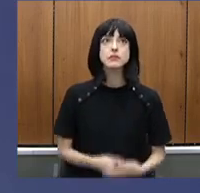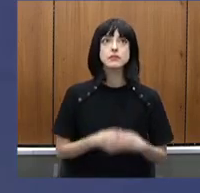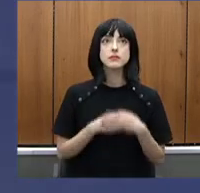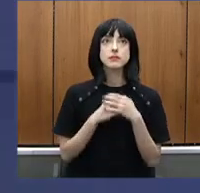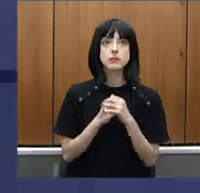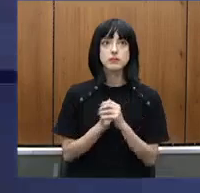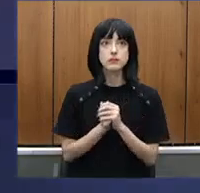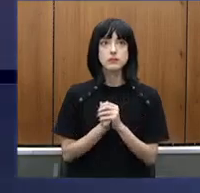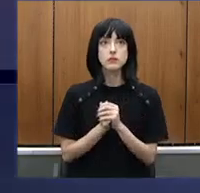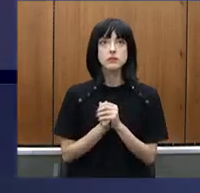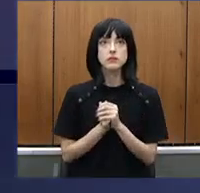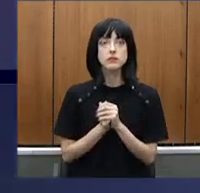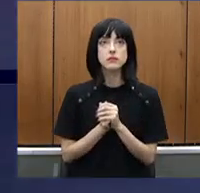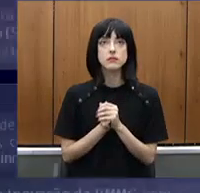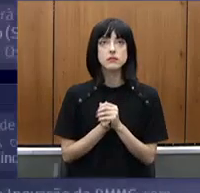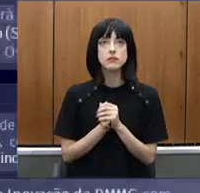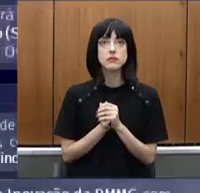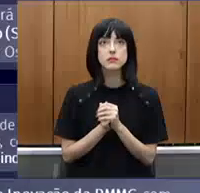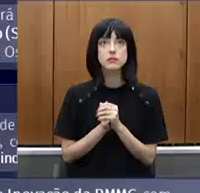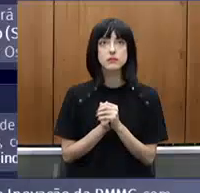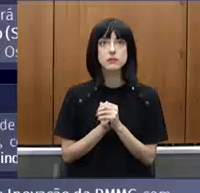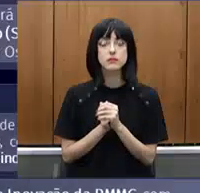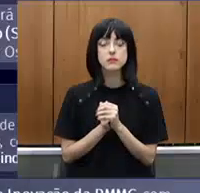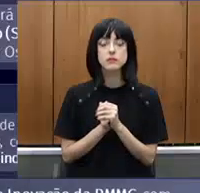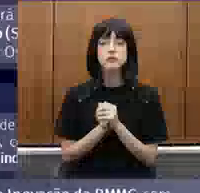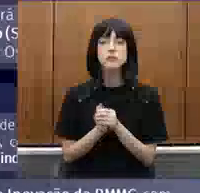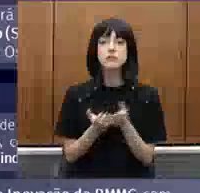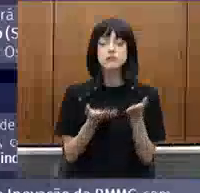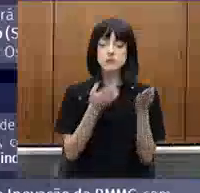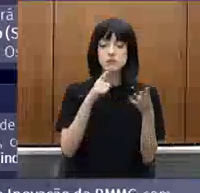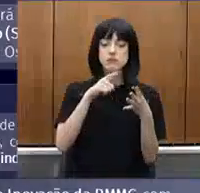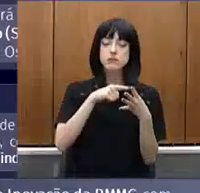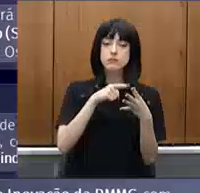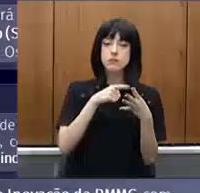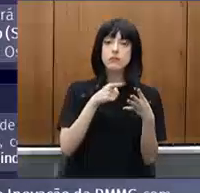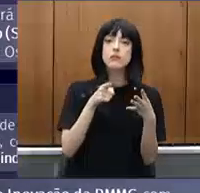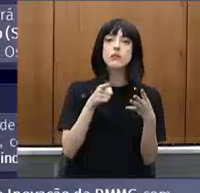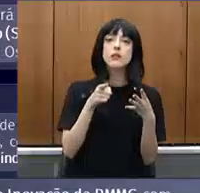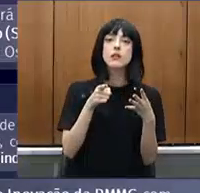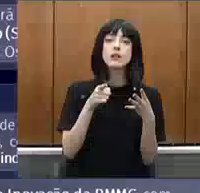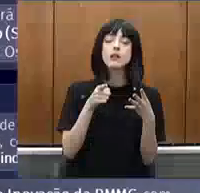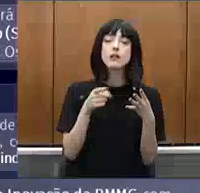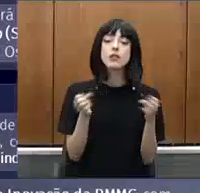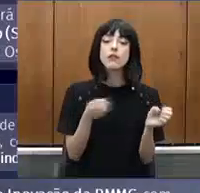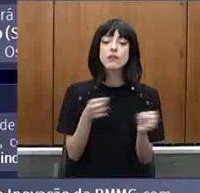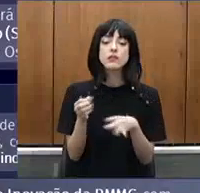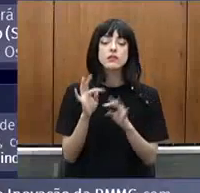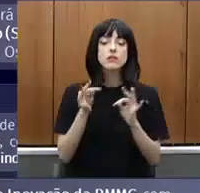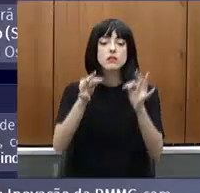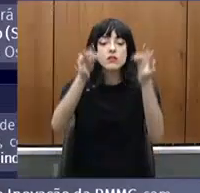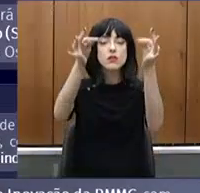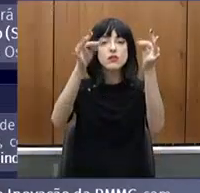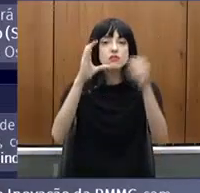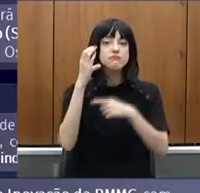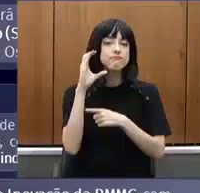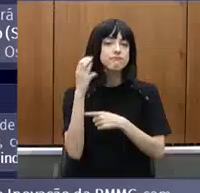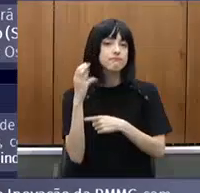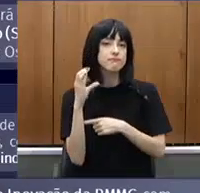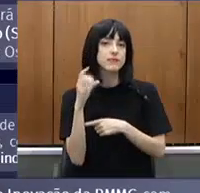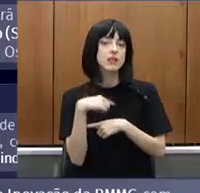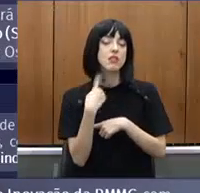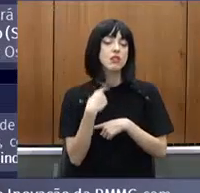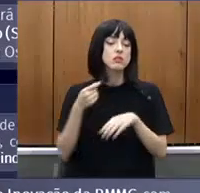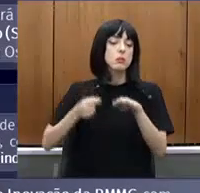na ação não eixo de inovação Ciência Tecnologia na ação construção do ambiente de inovação da PM nós investimos 6